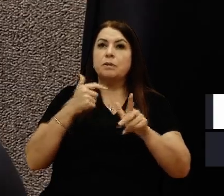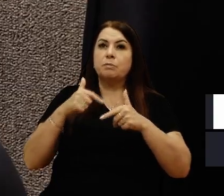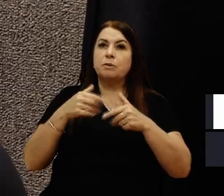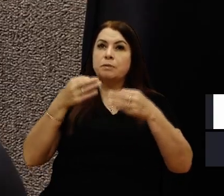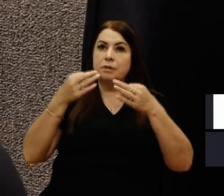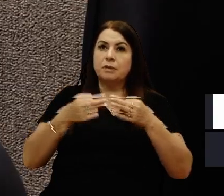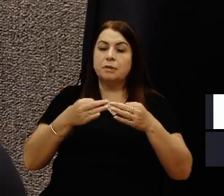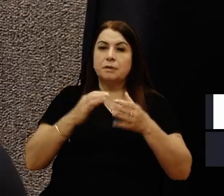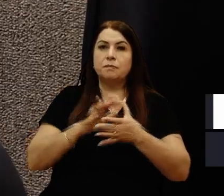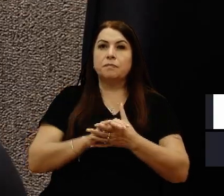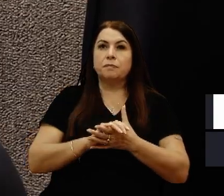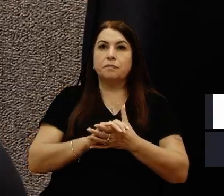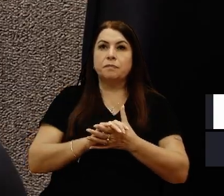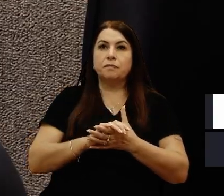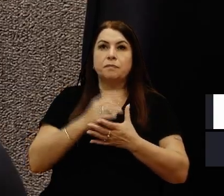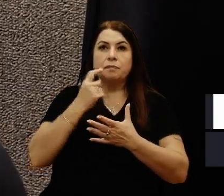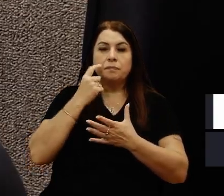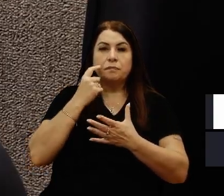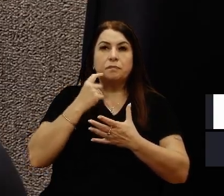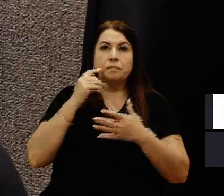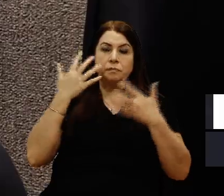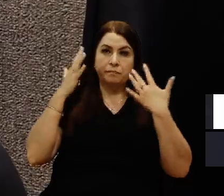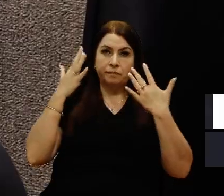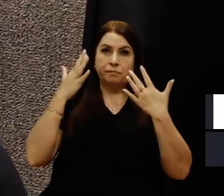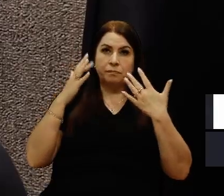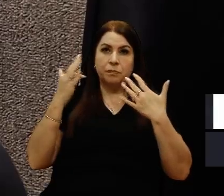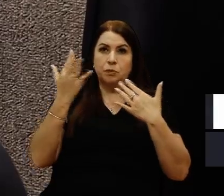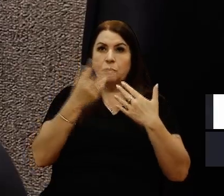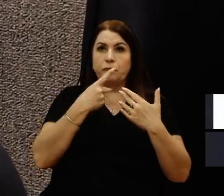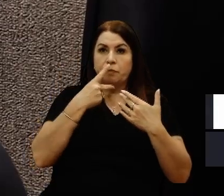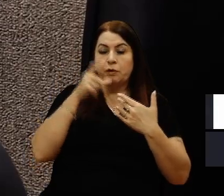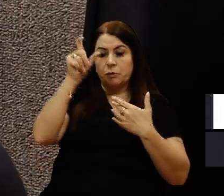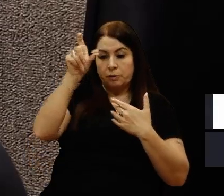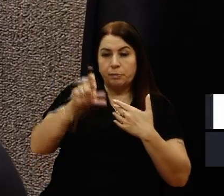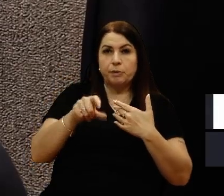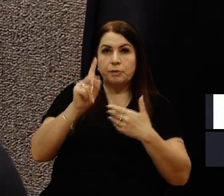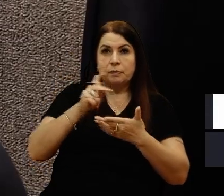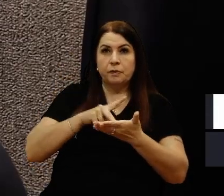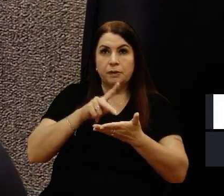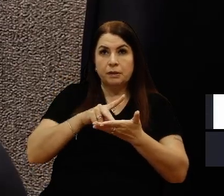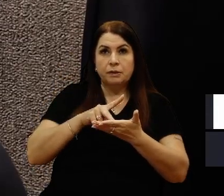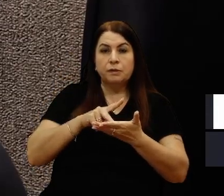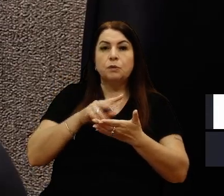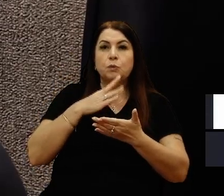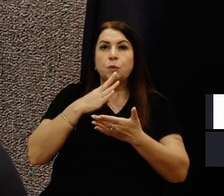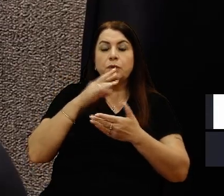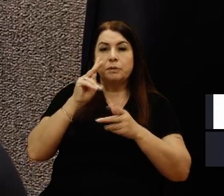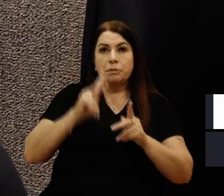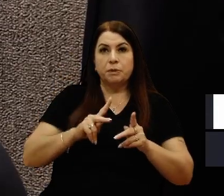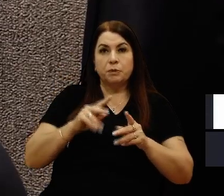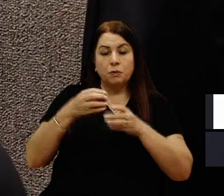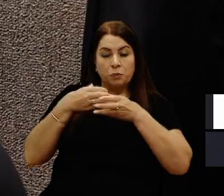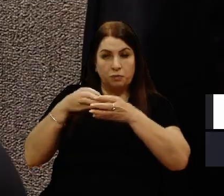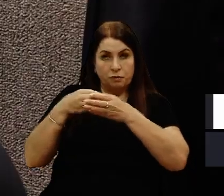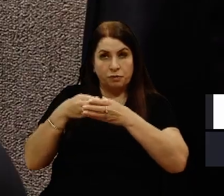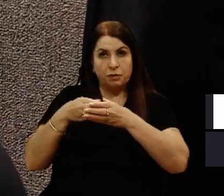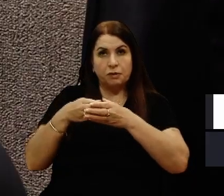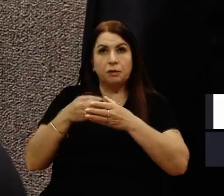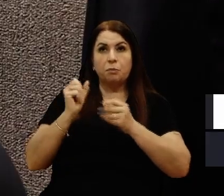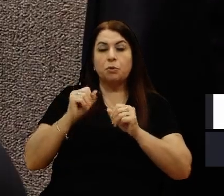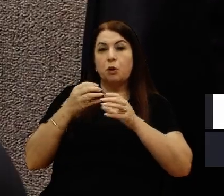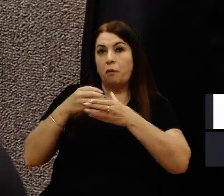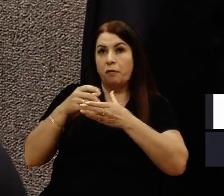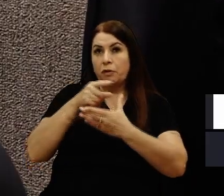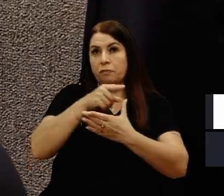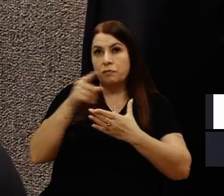digno. E vereador Wagner, parabéns, tudo o que falaram de Vossa Excelência é verdade e a gente conhece as pessoas convivendo. E pude conviver com